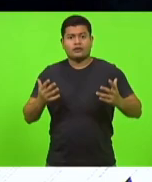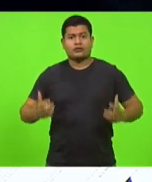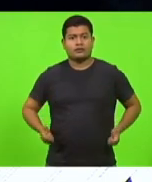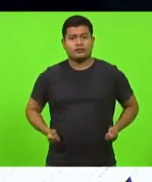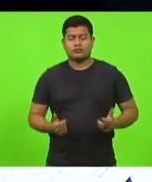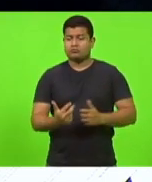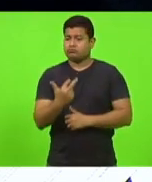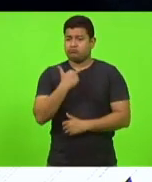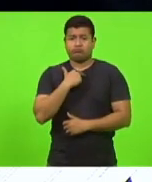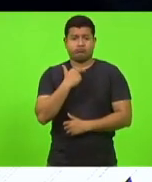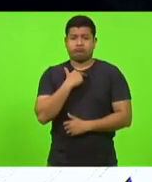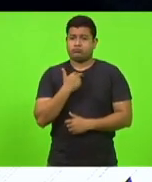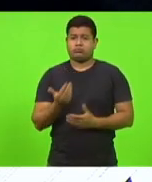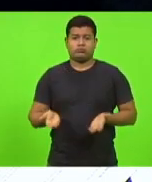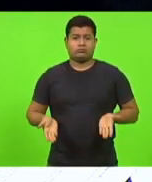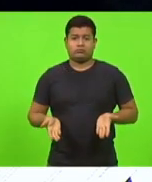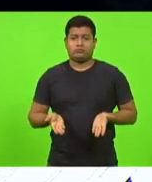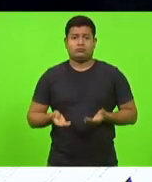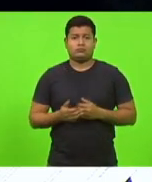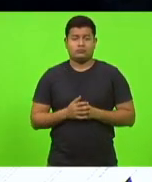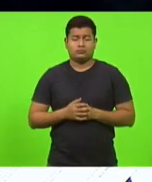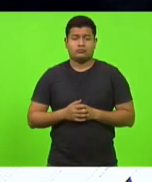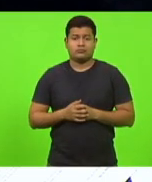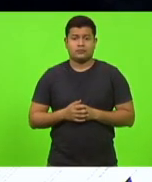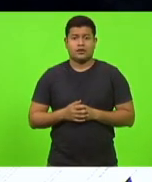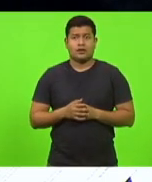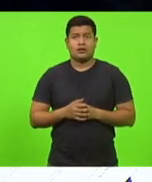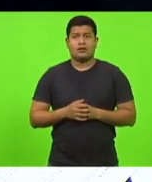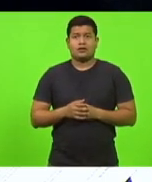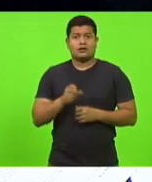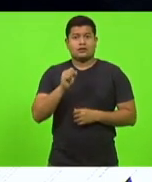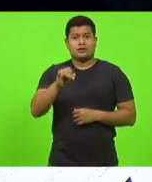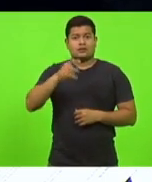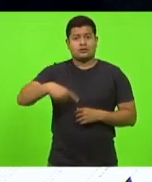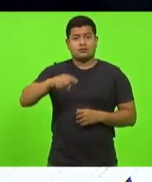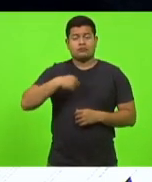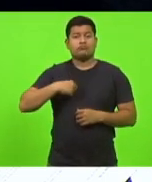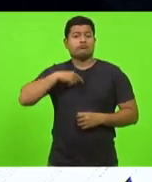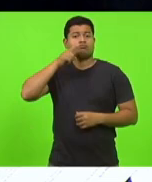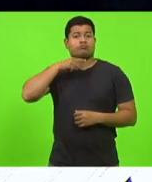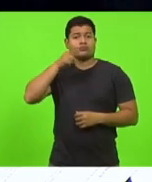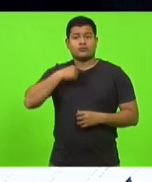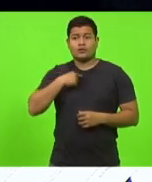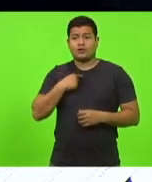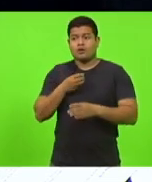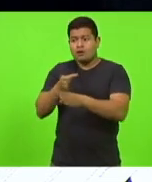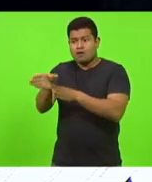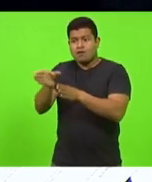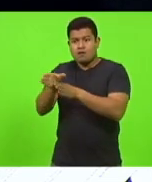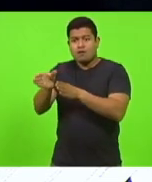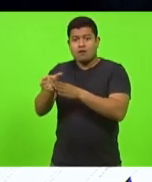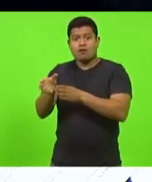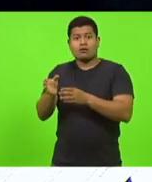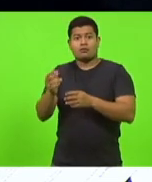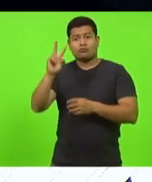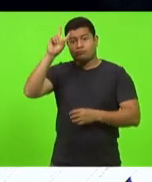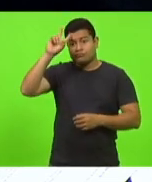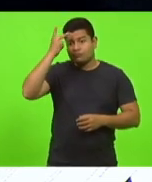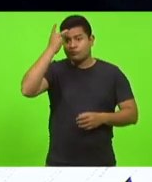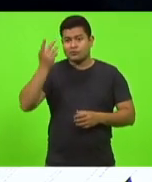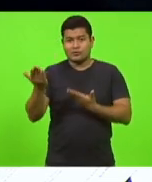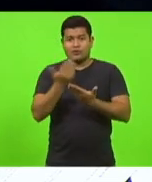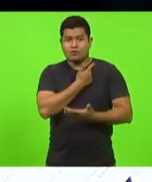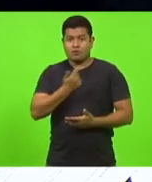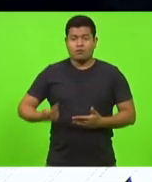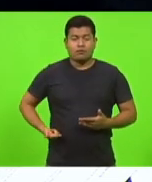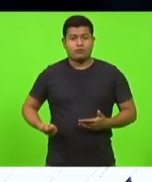E não temos. Se nós não conseguimos convencer o governo na totalidade da proposta, mas